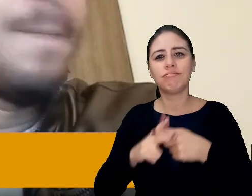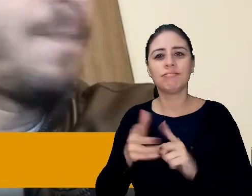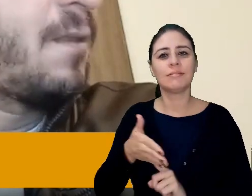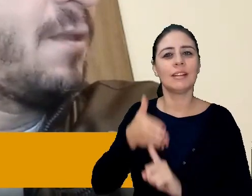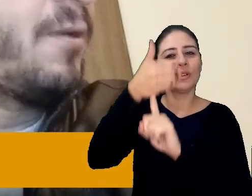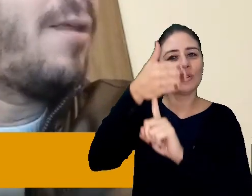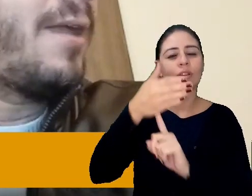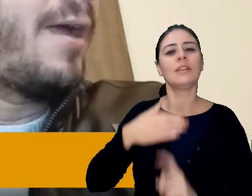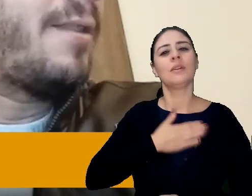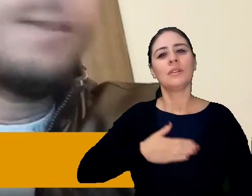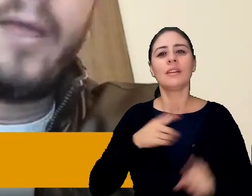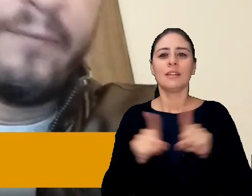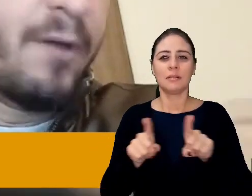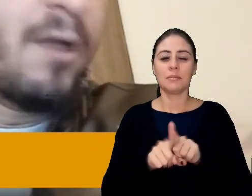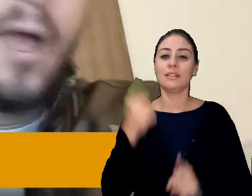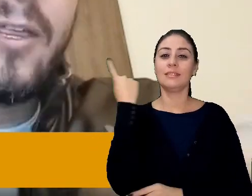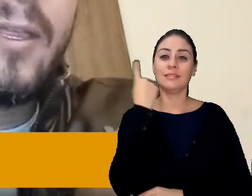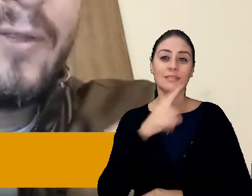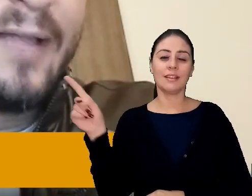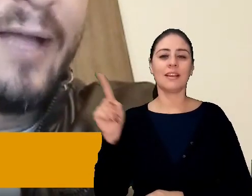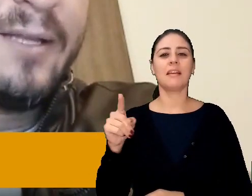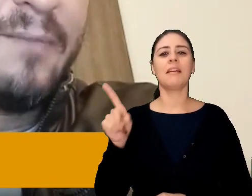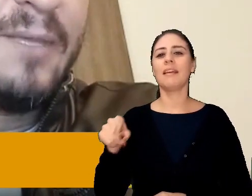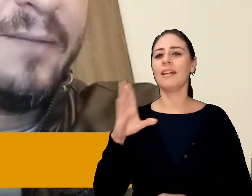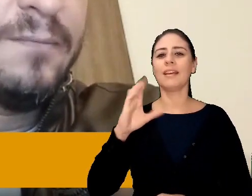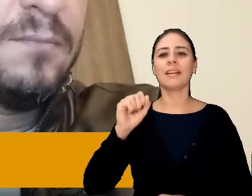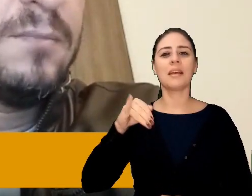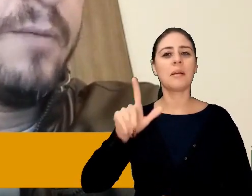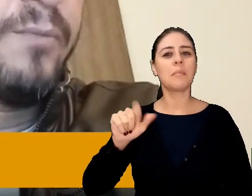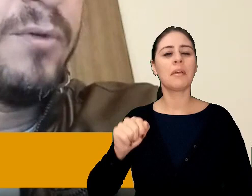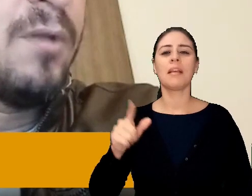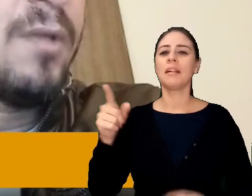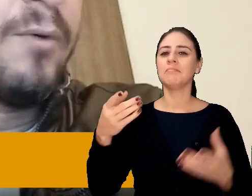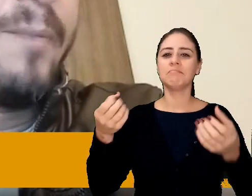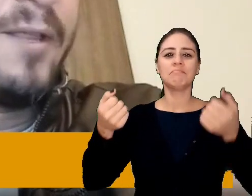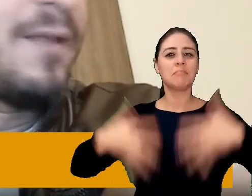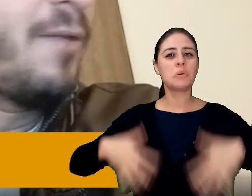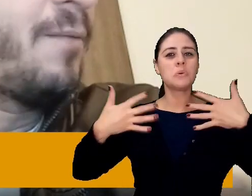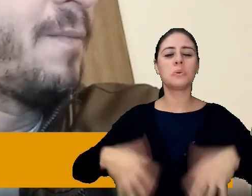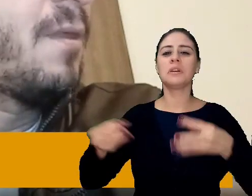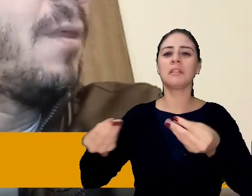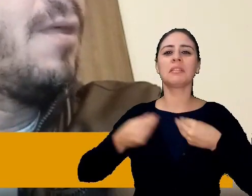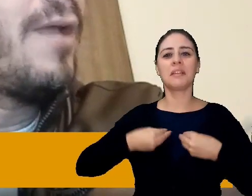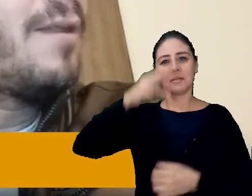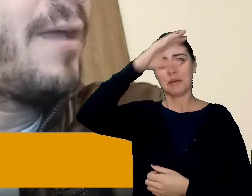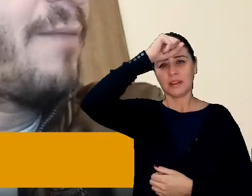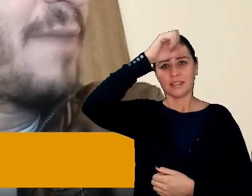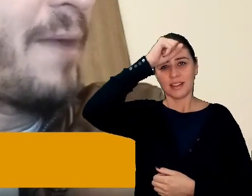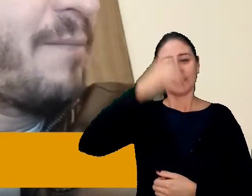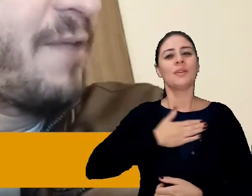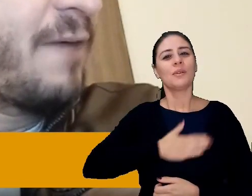tecnológica. E eu quero encerrar, assim, a generosidade da Camila, né, por todo o nosso aprendizado. E eu quero